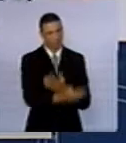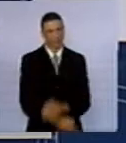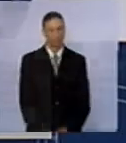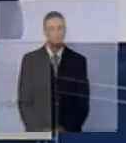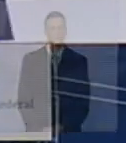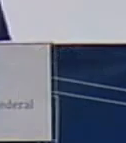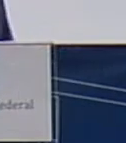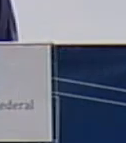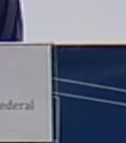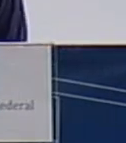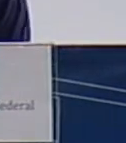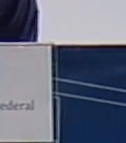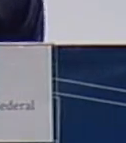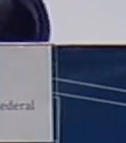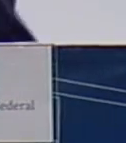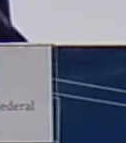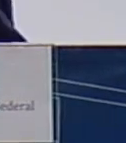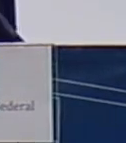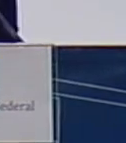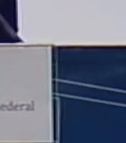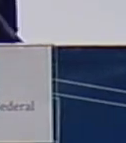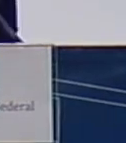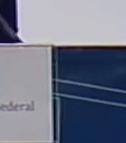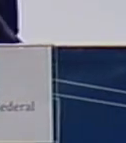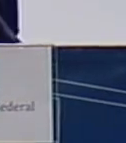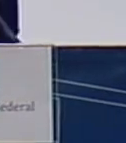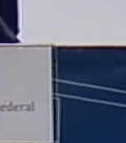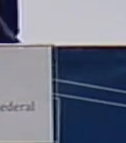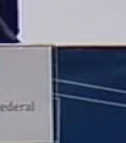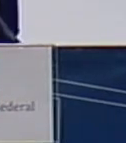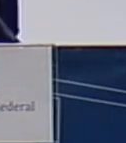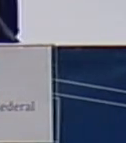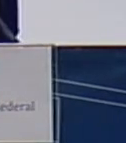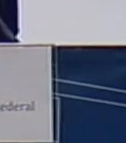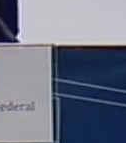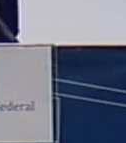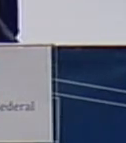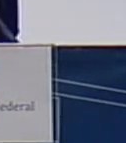Eu convido agora a doutora Débora Ivanov.